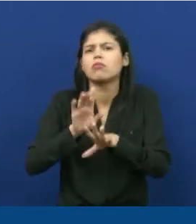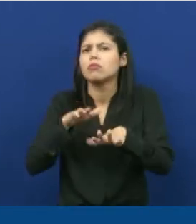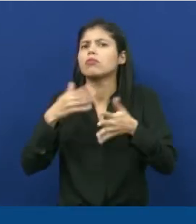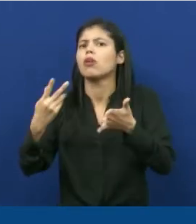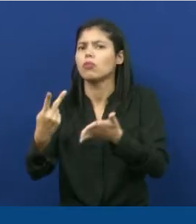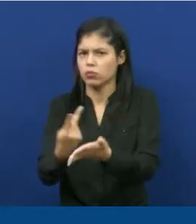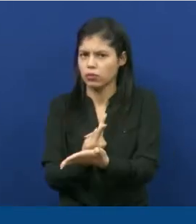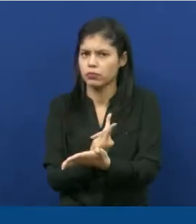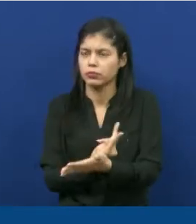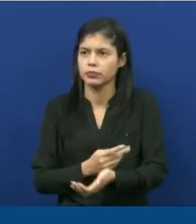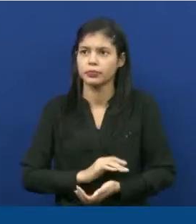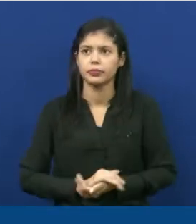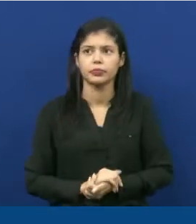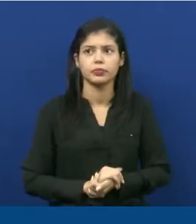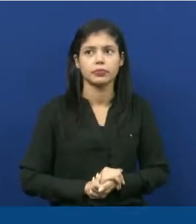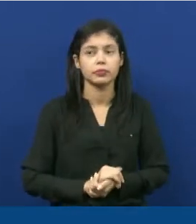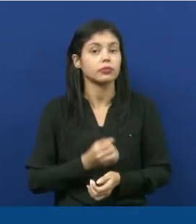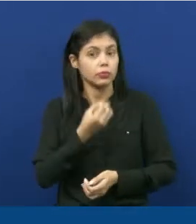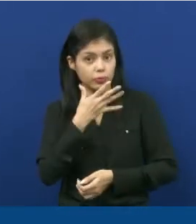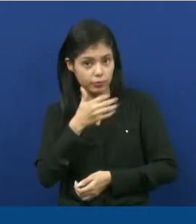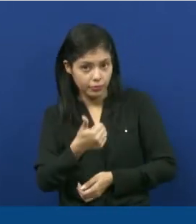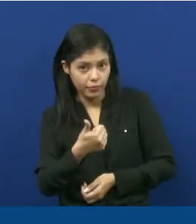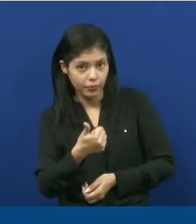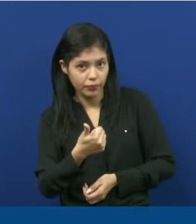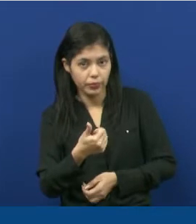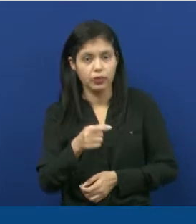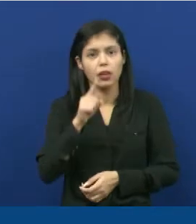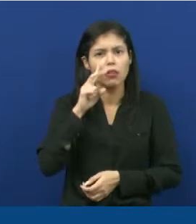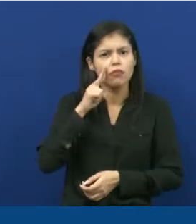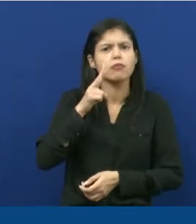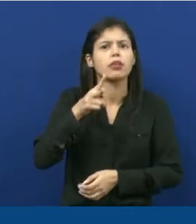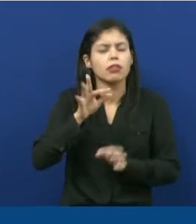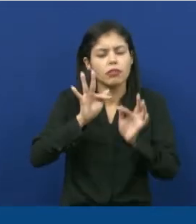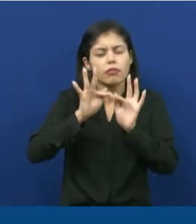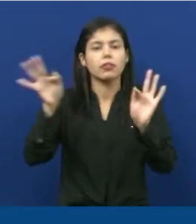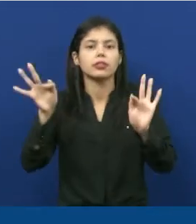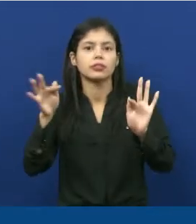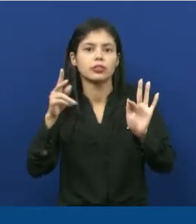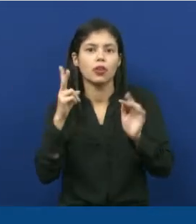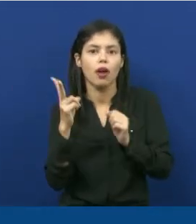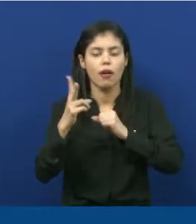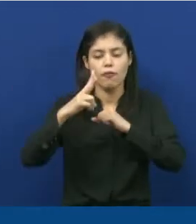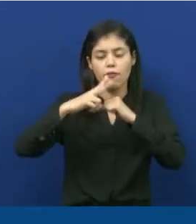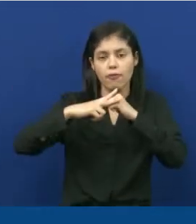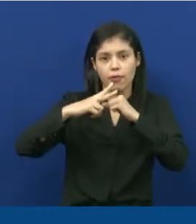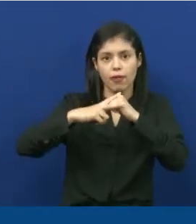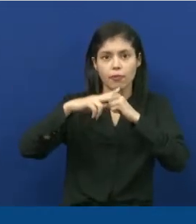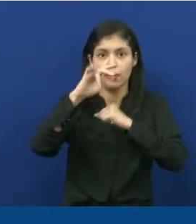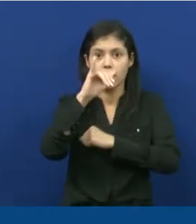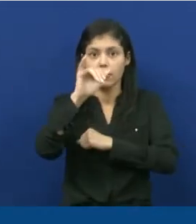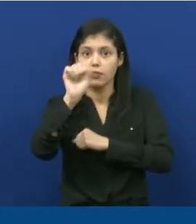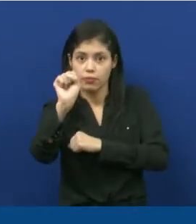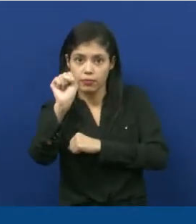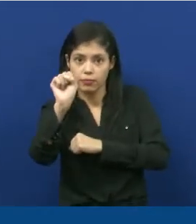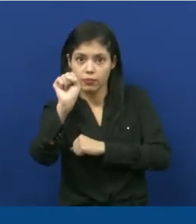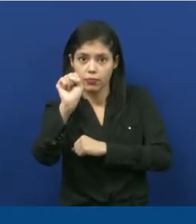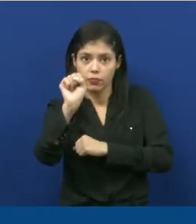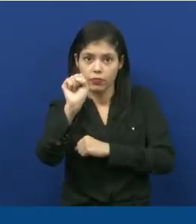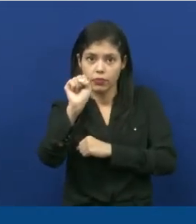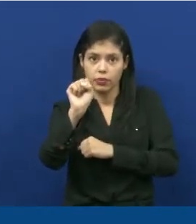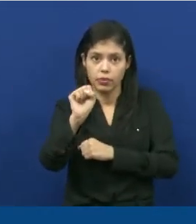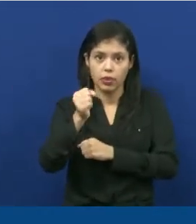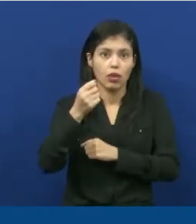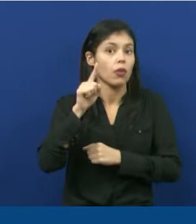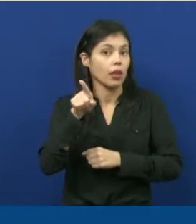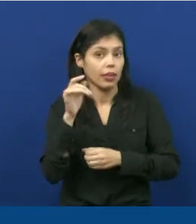esse problema? Muito bem. Ali, olha só, a forma do verbo que está é is. Não é que